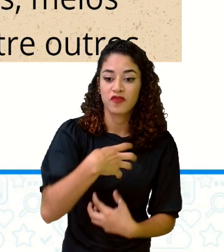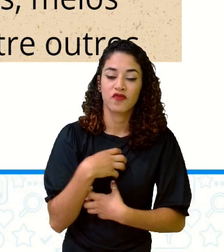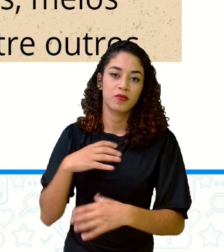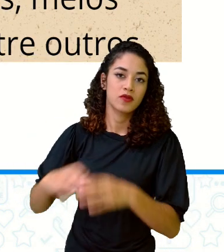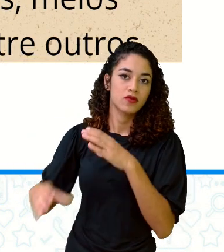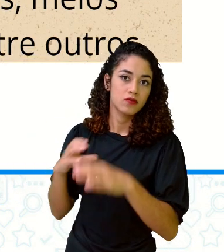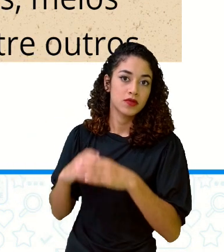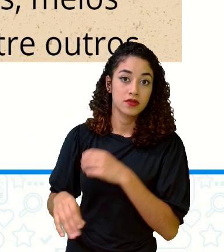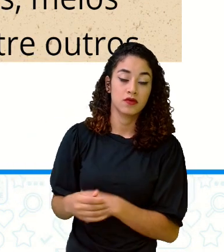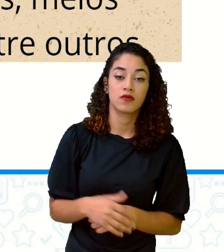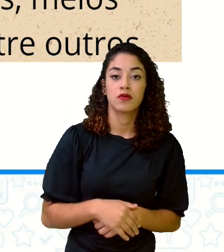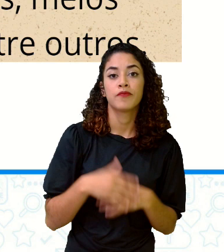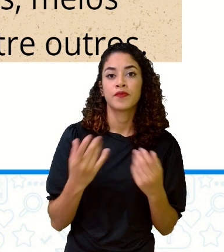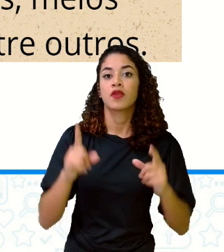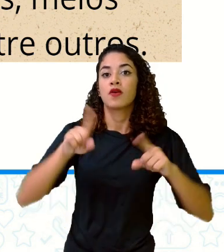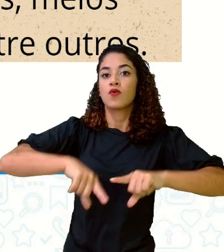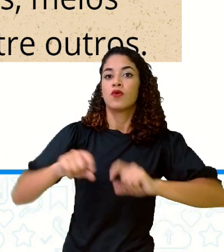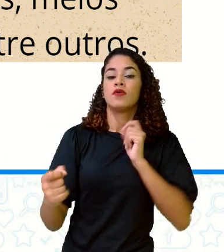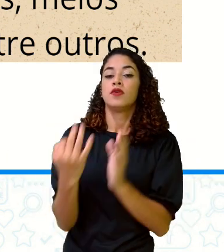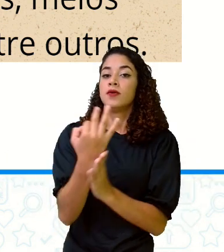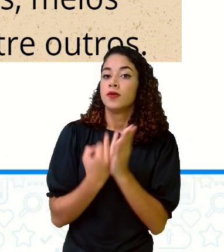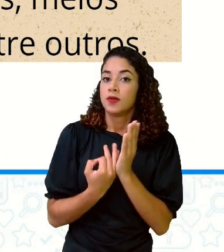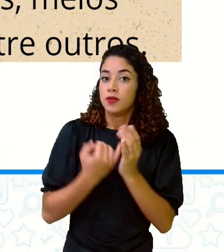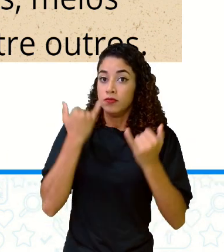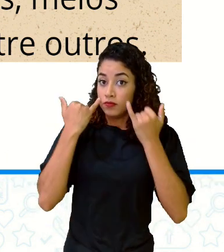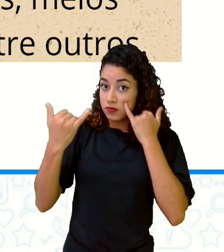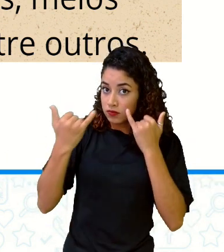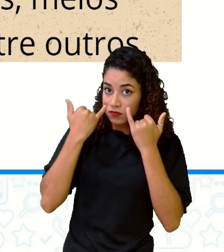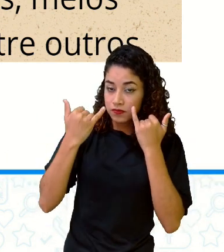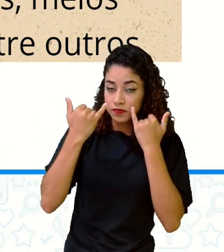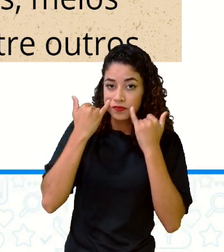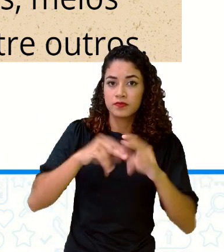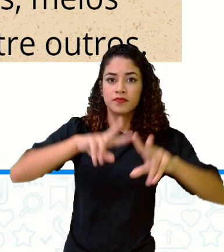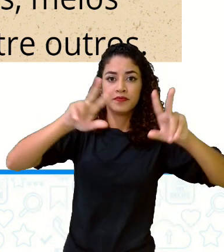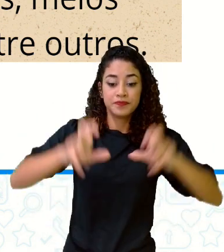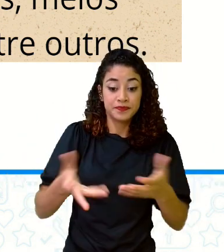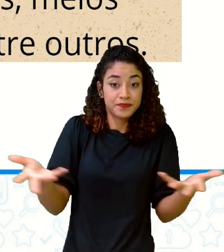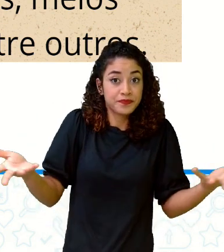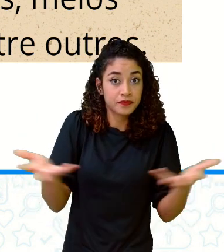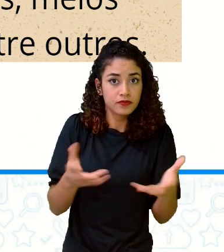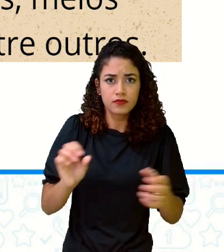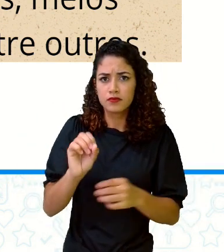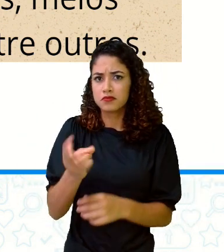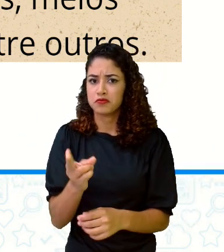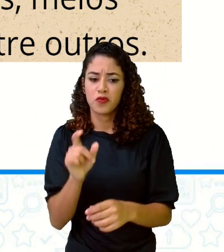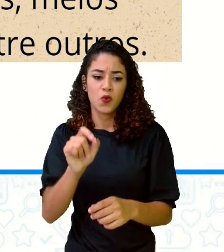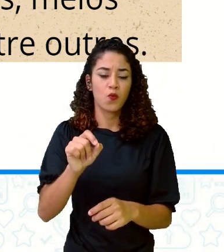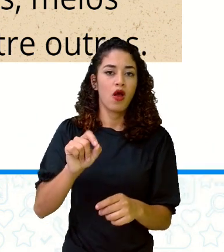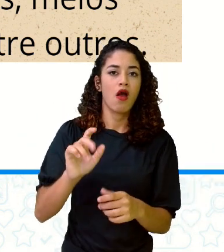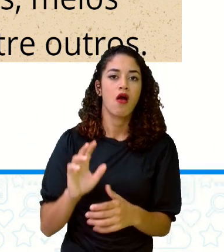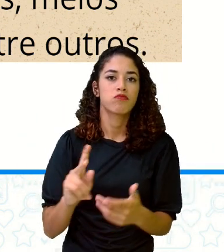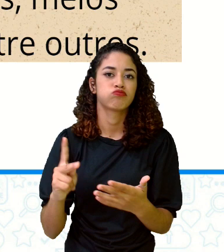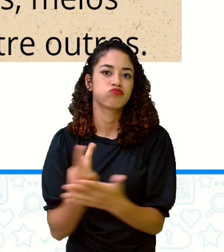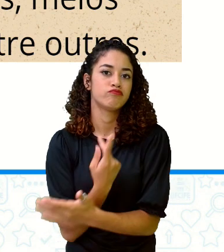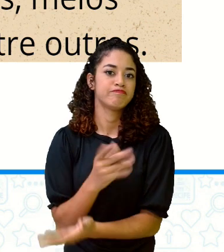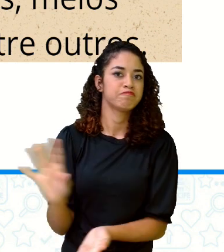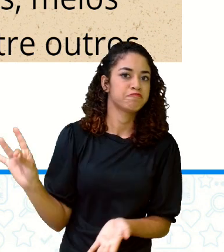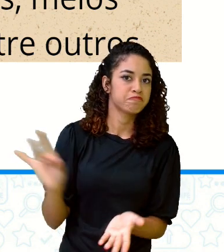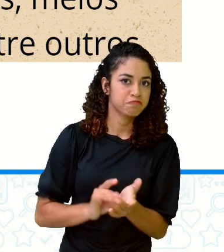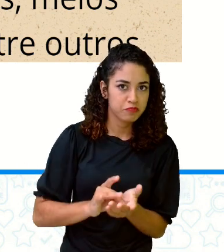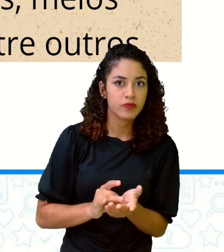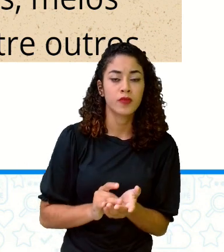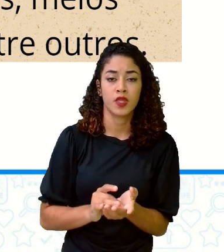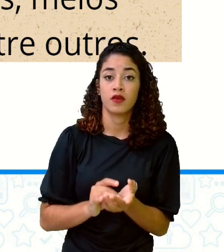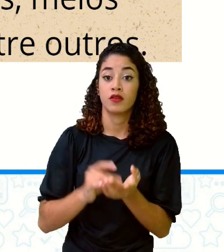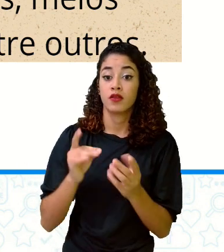trata-se, de um texto, informativo, sobre um tema atual, ou algum, acontecimento real, vinculada,